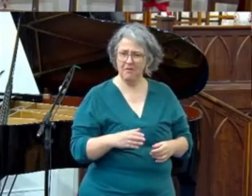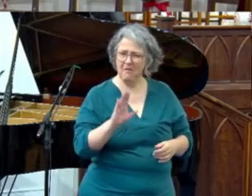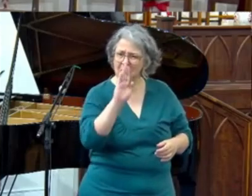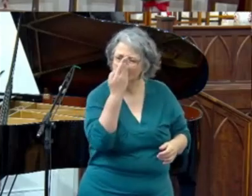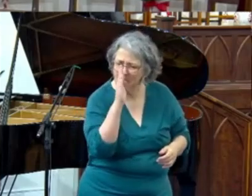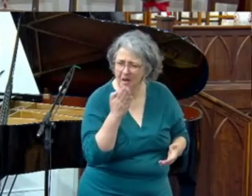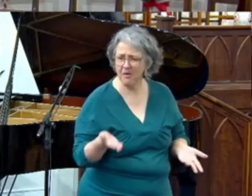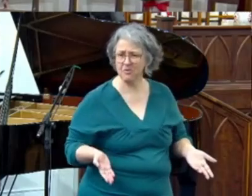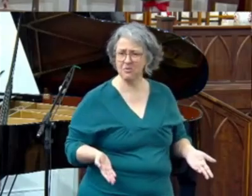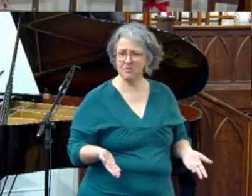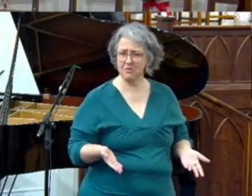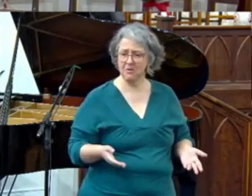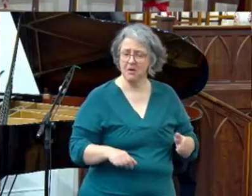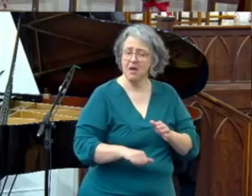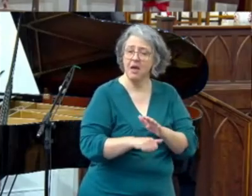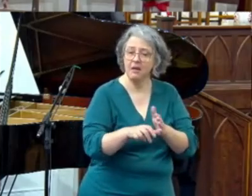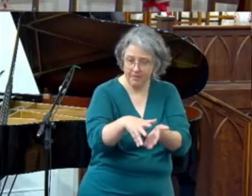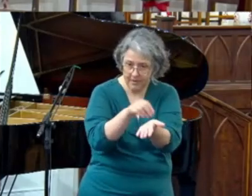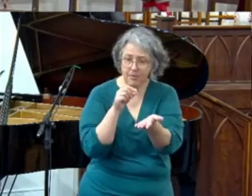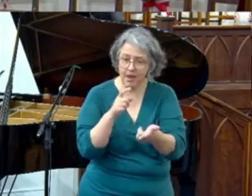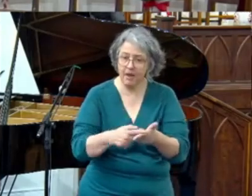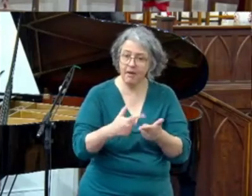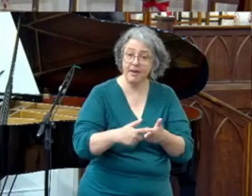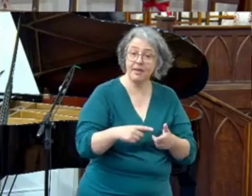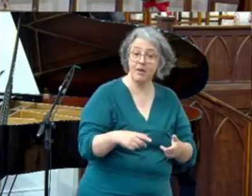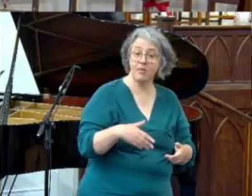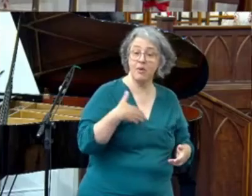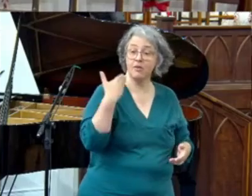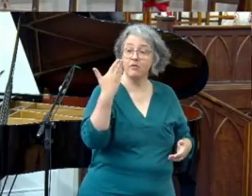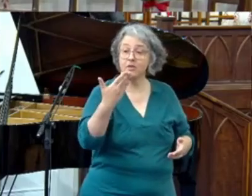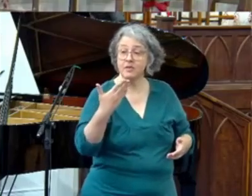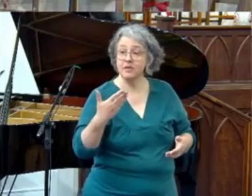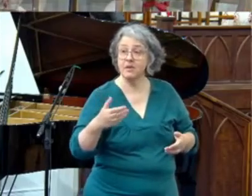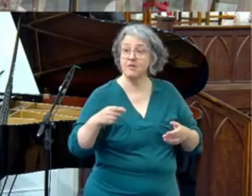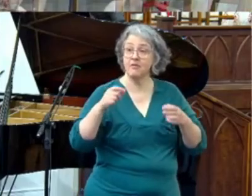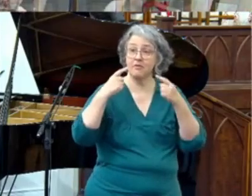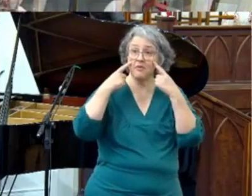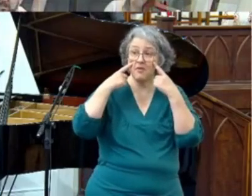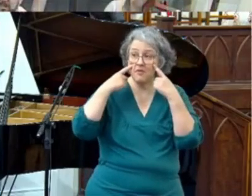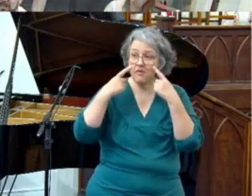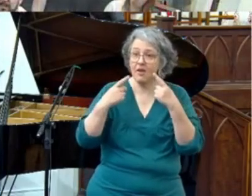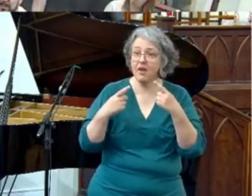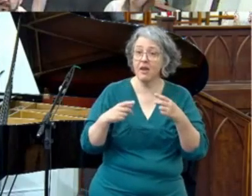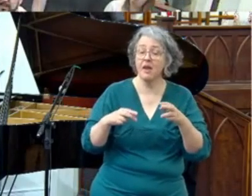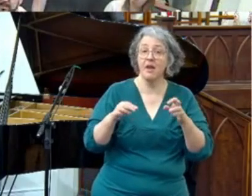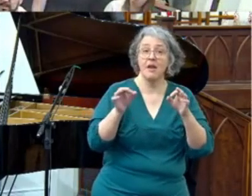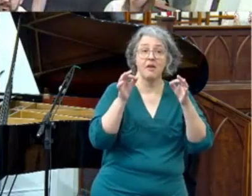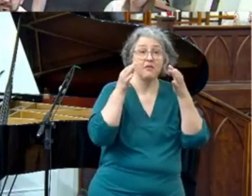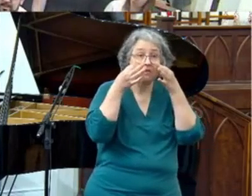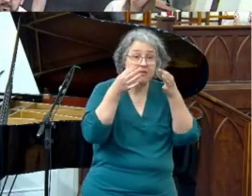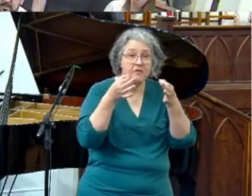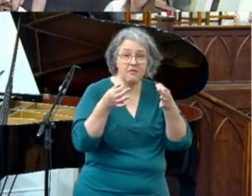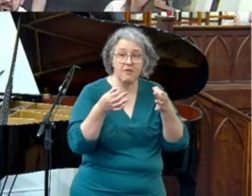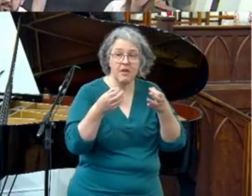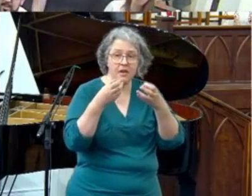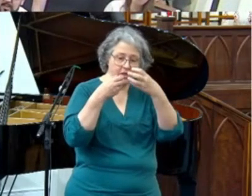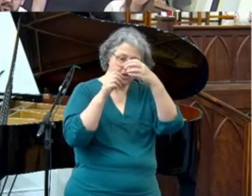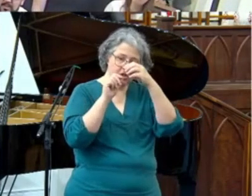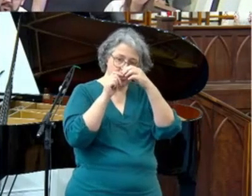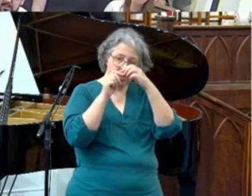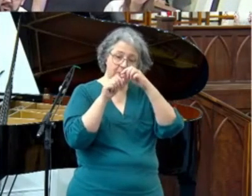tire primeiro a trave do seu olho, e então você verá claramente